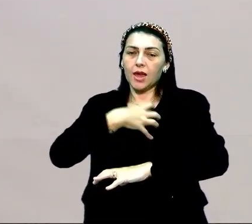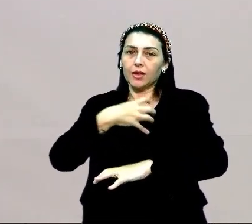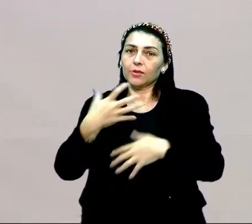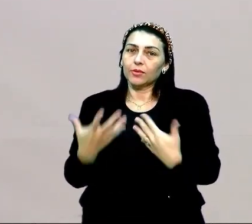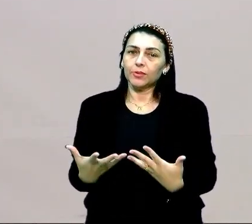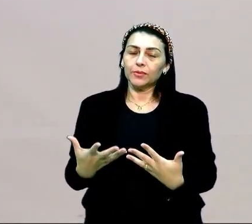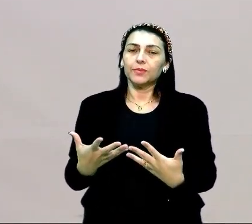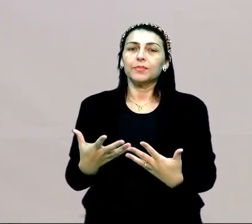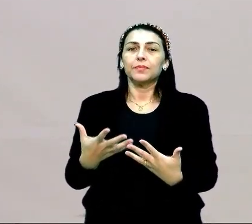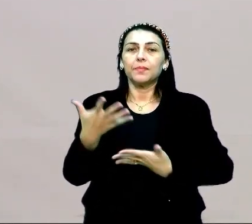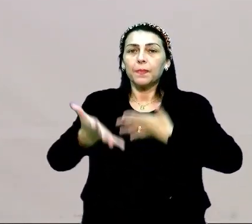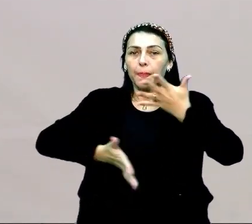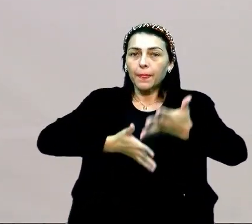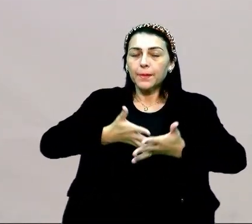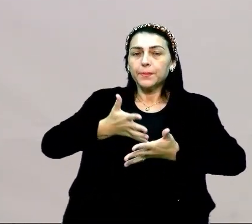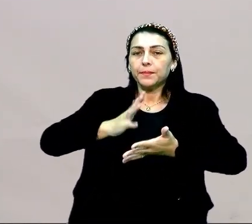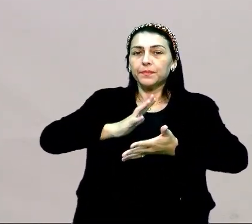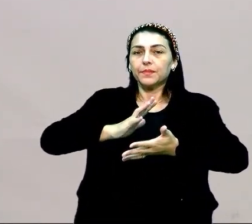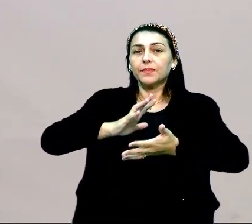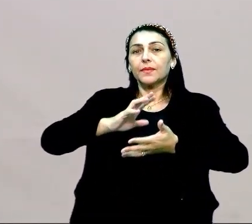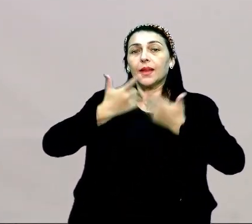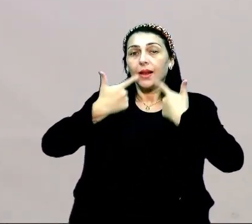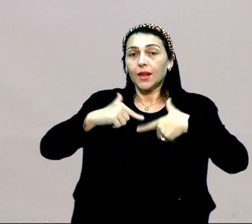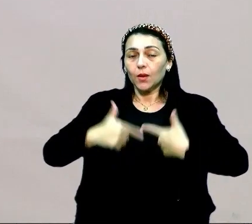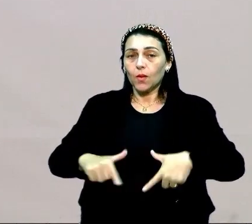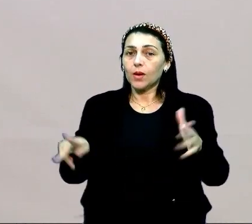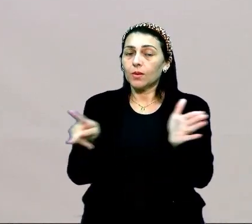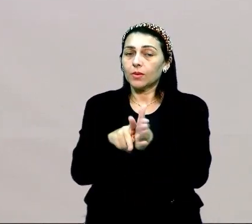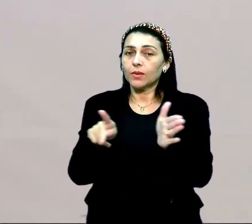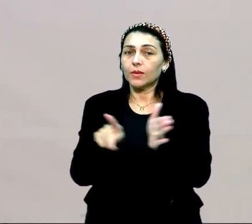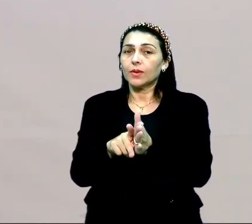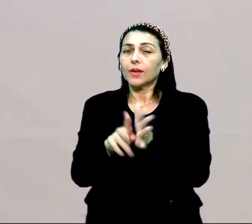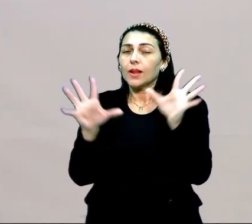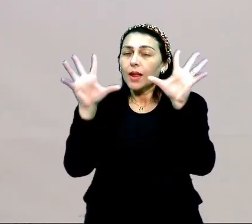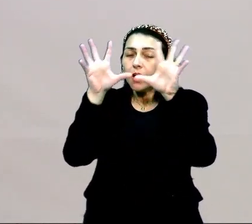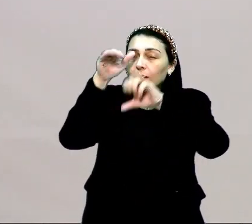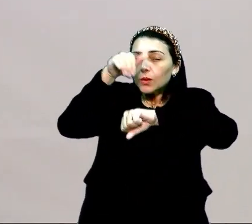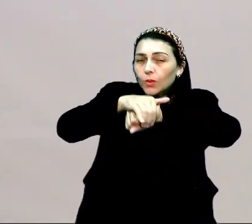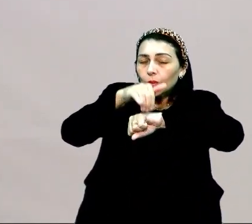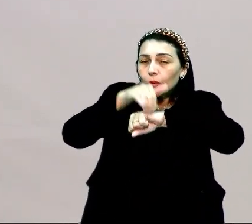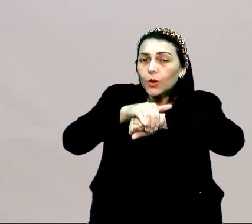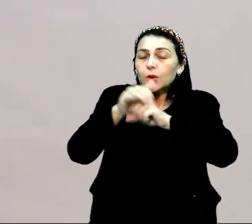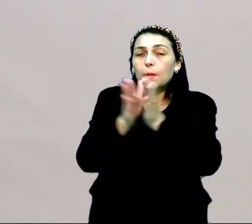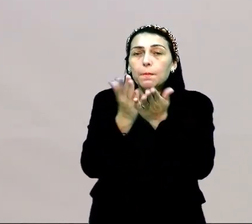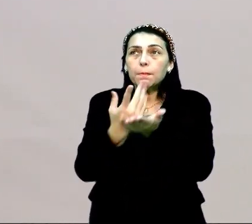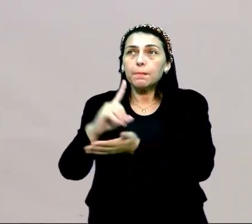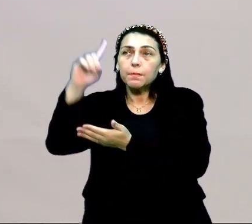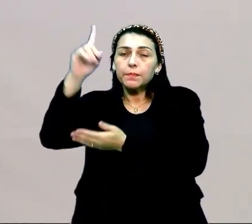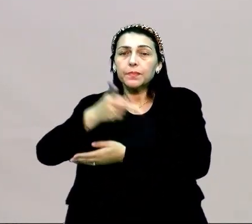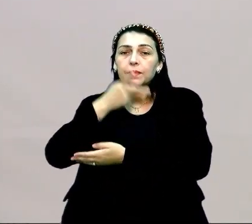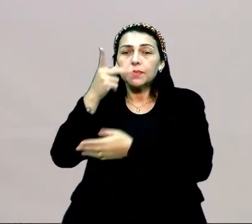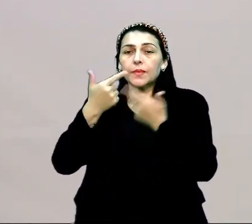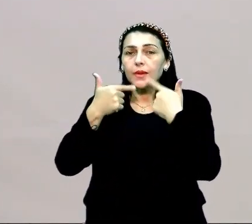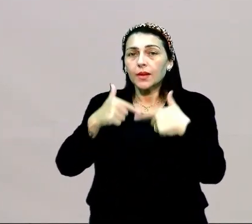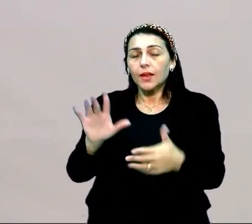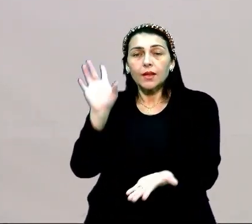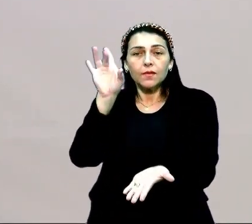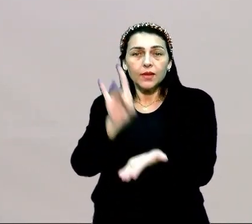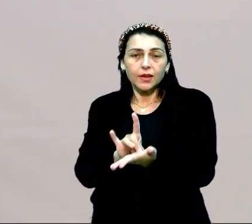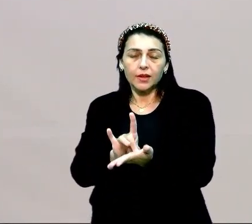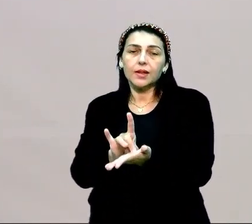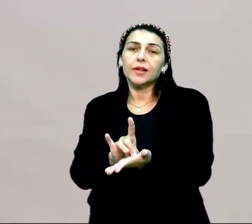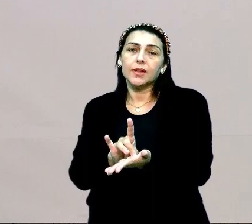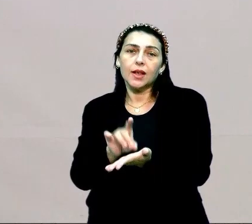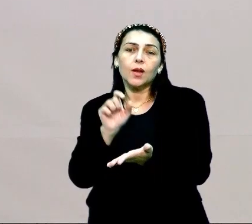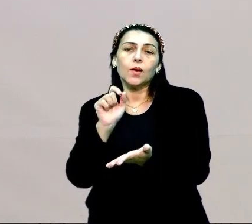enfim. A linguagem ela acaba sendo produto da noite. Biblicamente falando, a linguagem, na verdade,